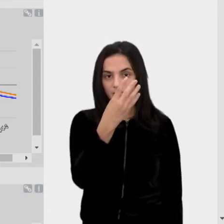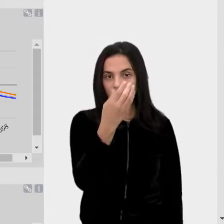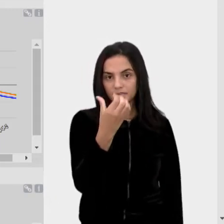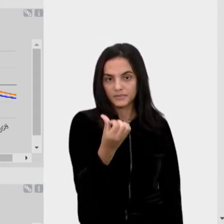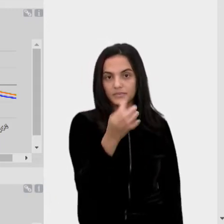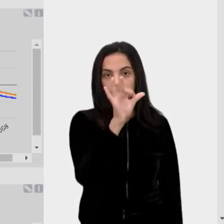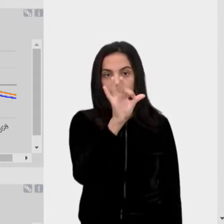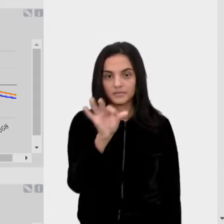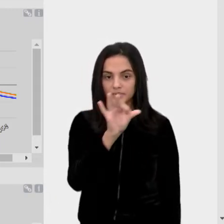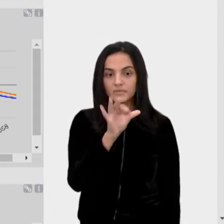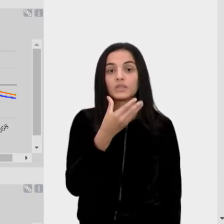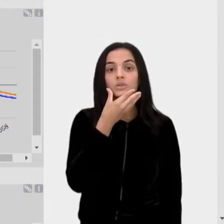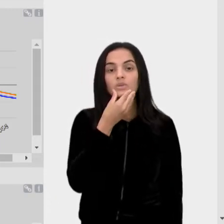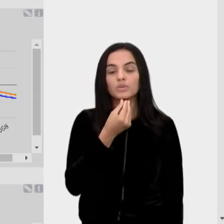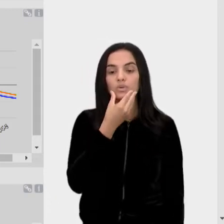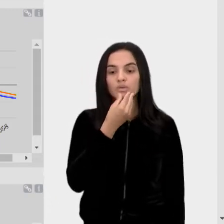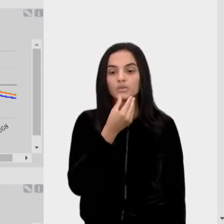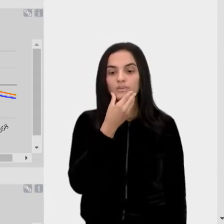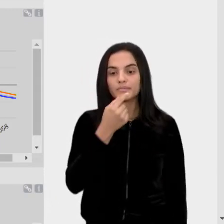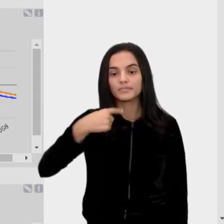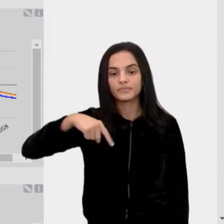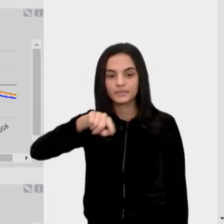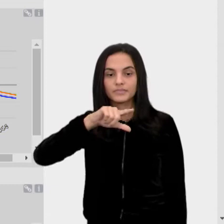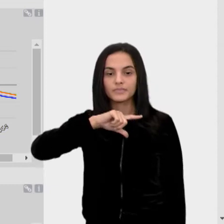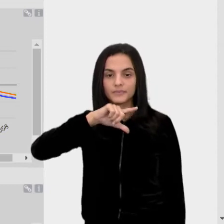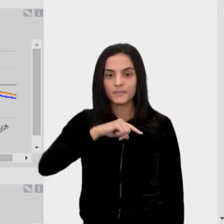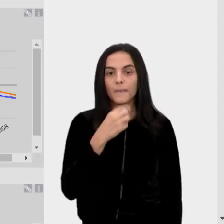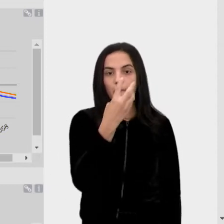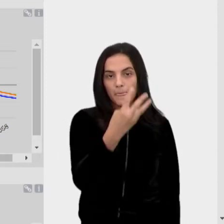3,46%. E a de homens aqui, né, nós temos